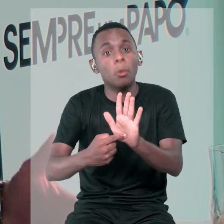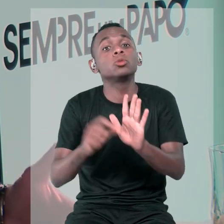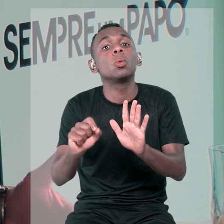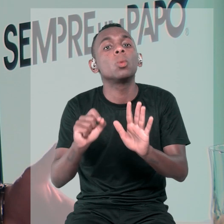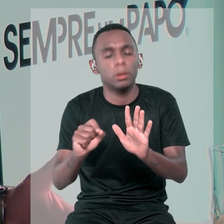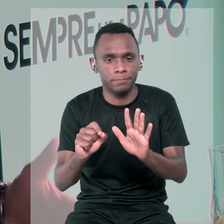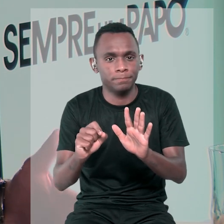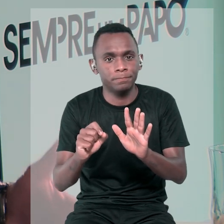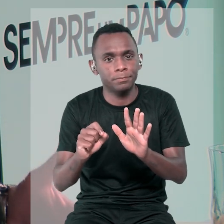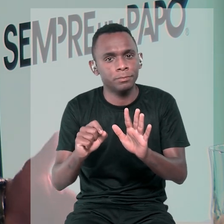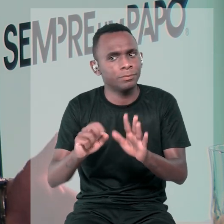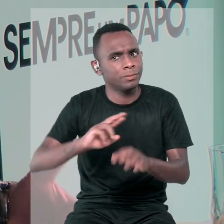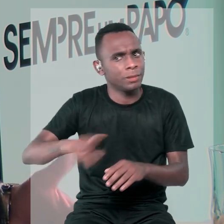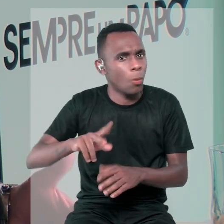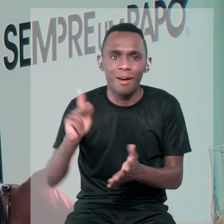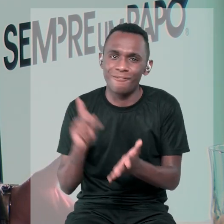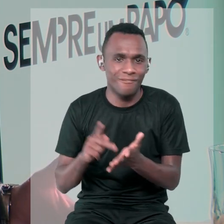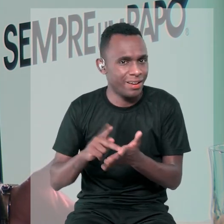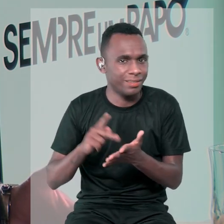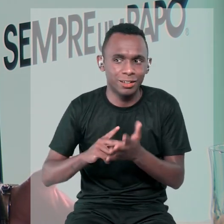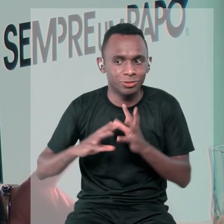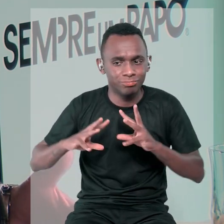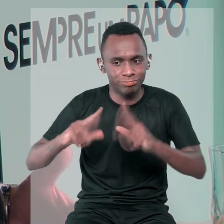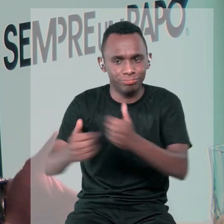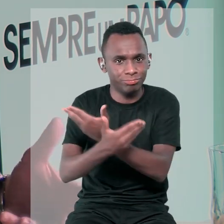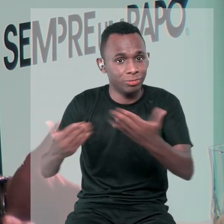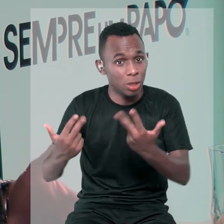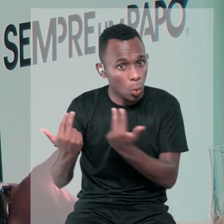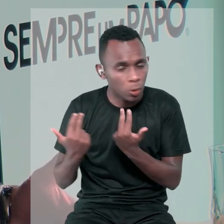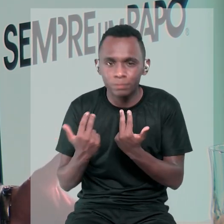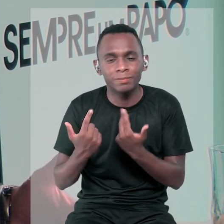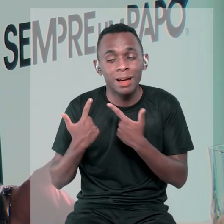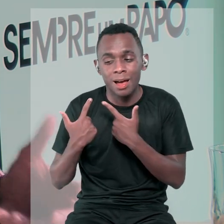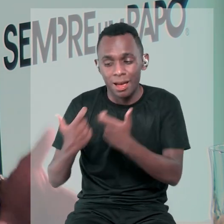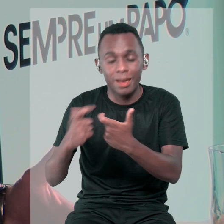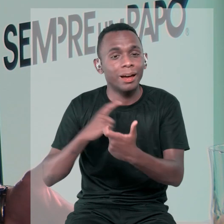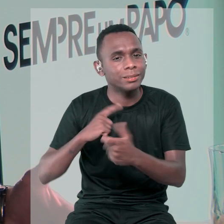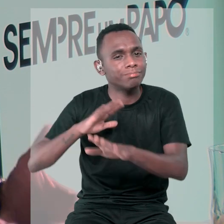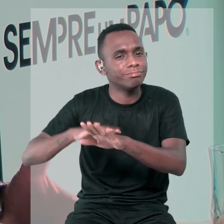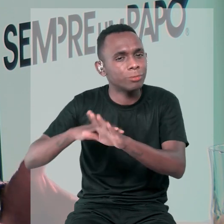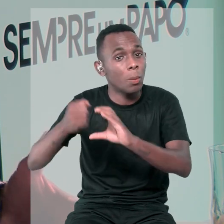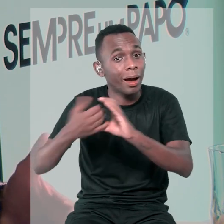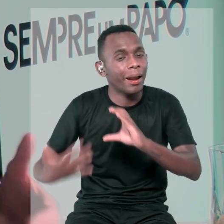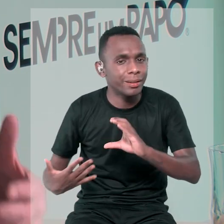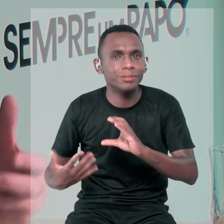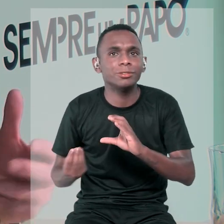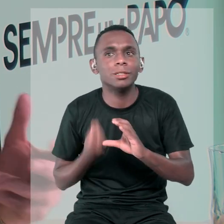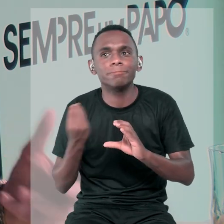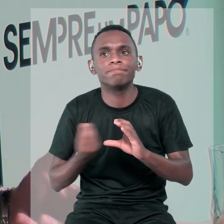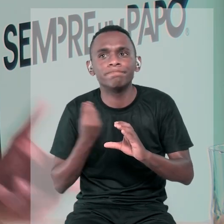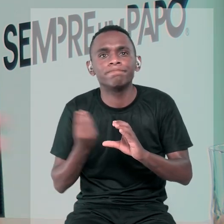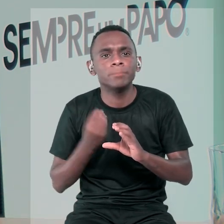que essa não é uma verdade universal. A guerra contém algo mais do que, digamos assim, aquilo